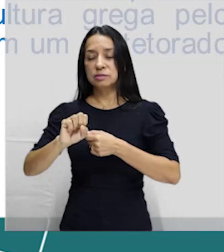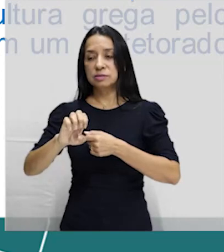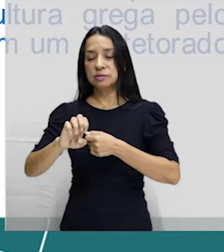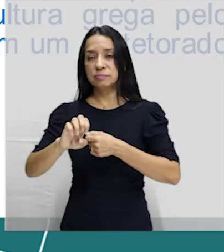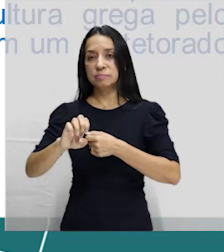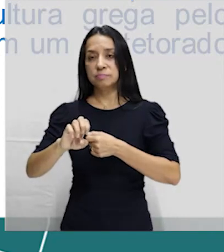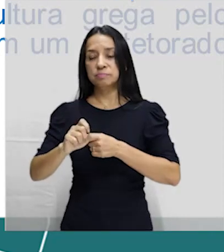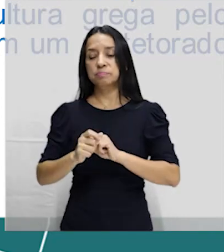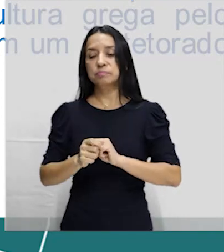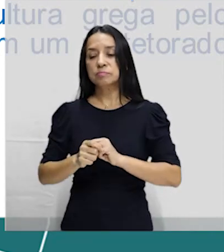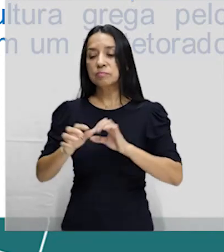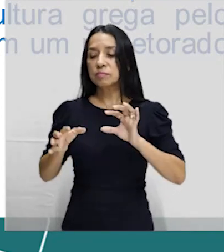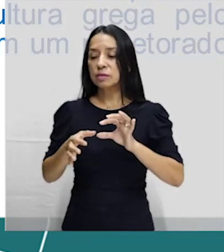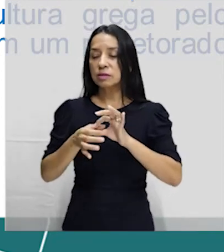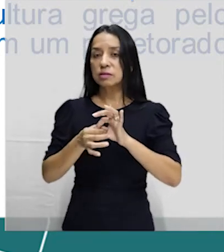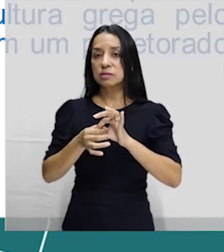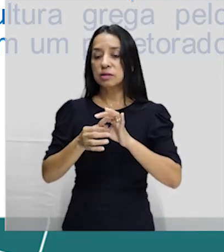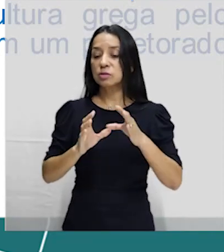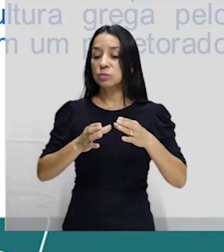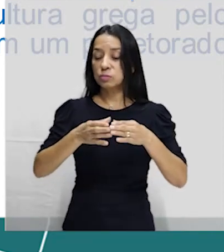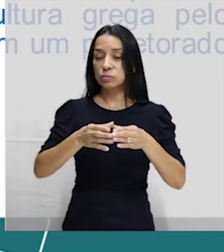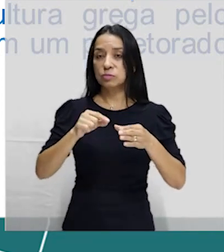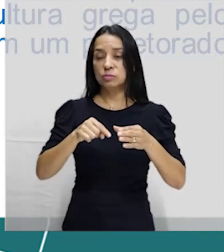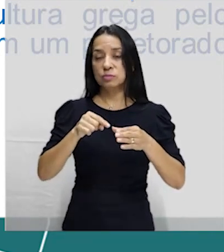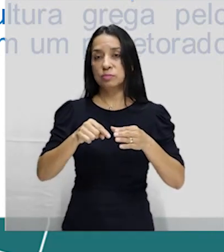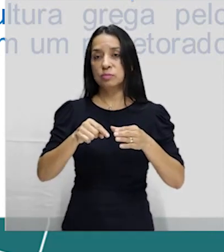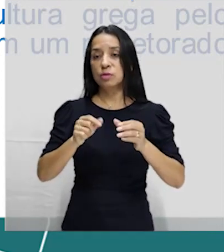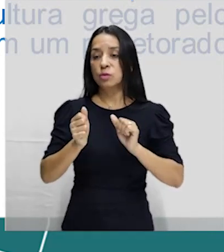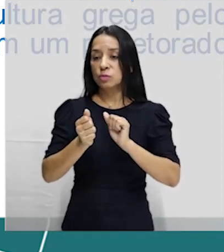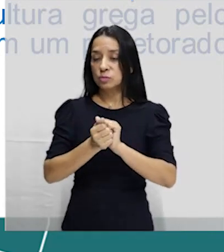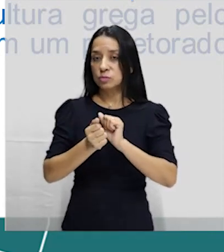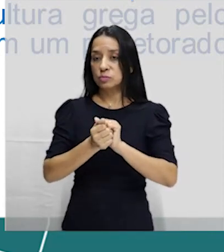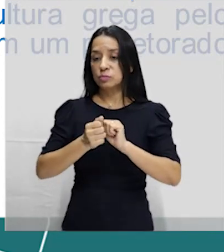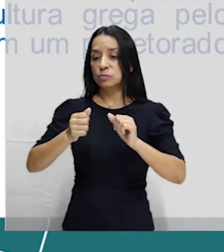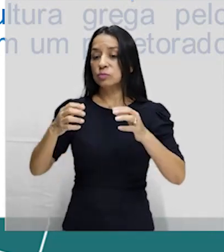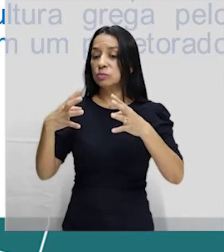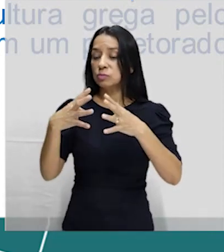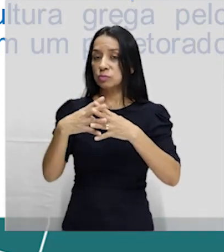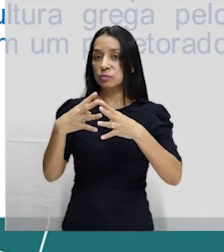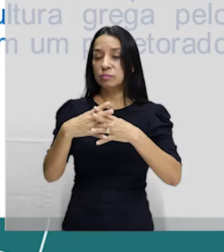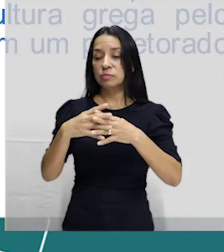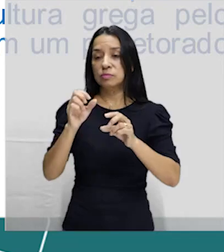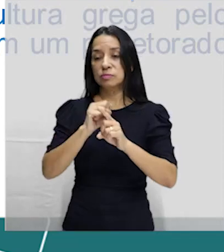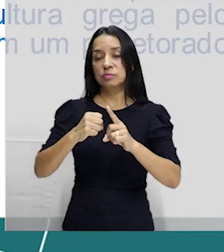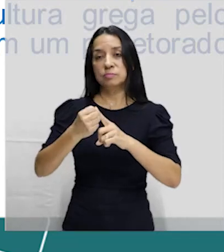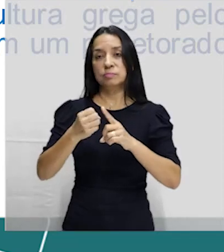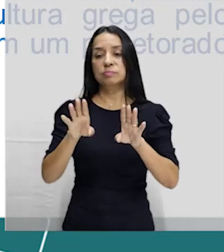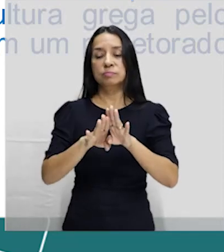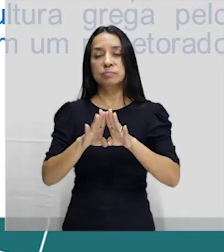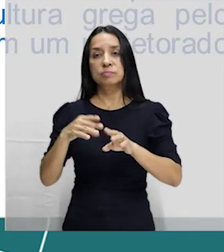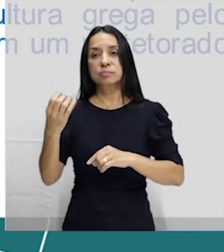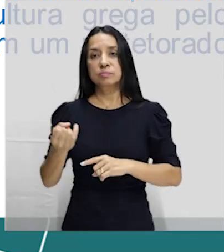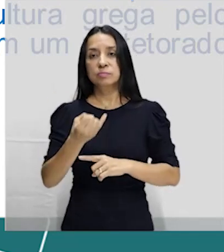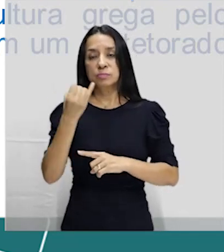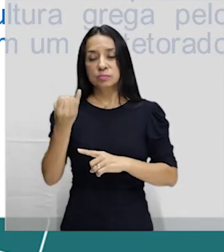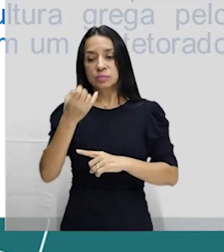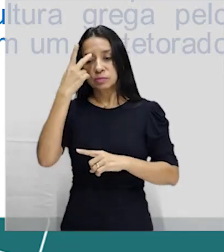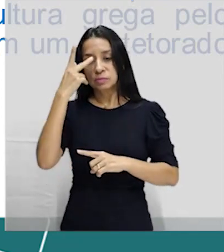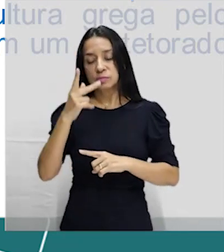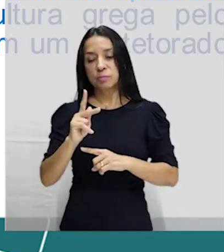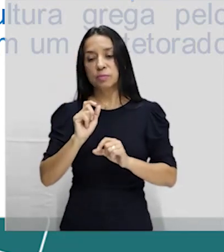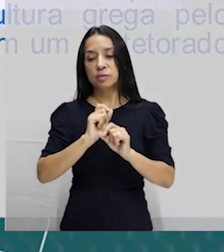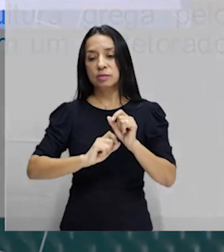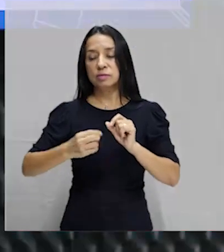mercantil ateniense, juntamente com os aristocráticos, esses conflitos sociais também vão ser importantes para a presença